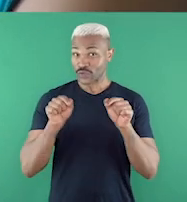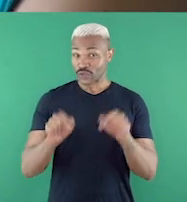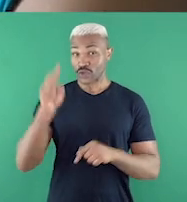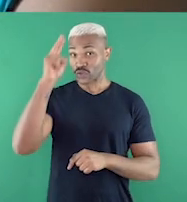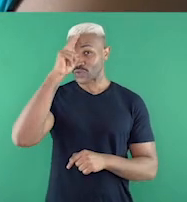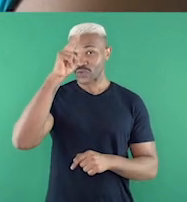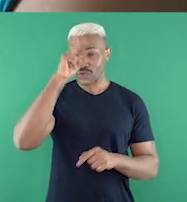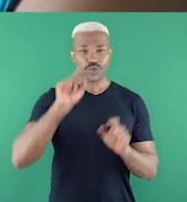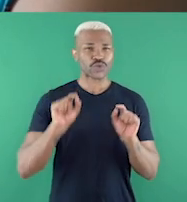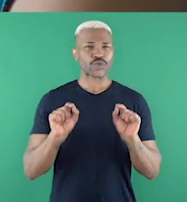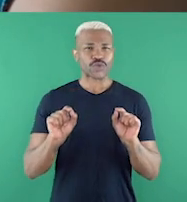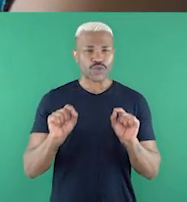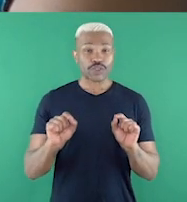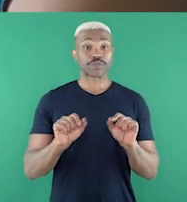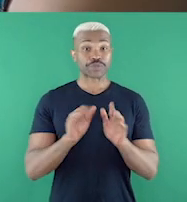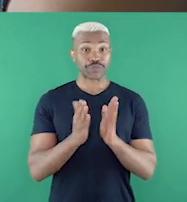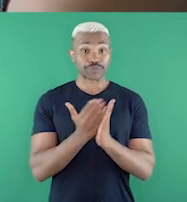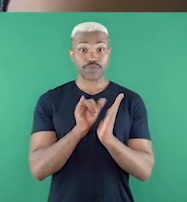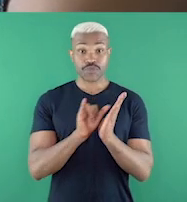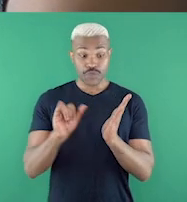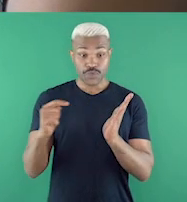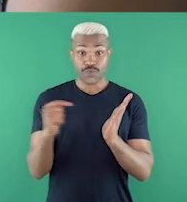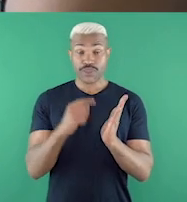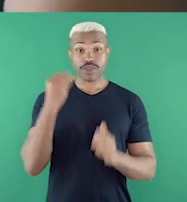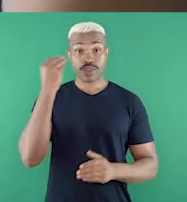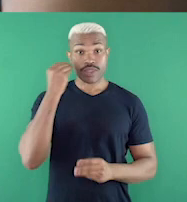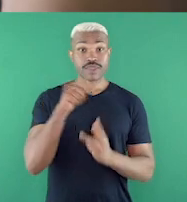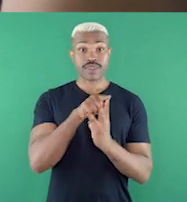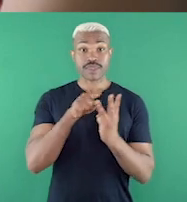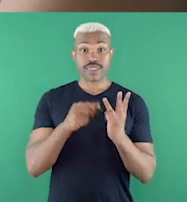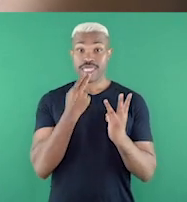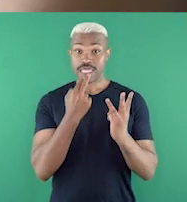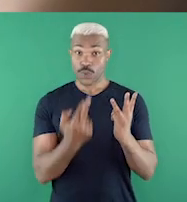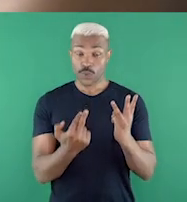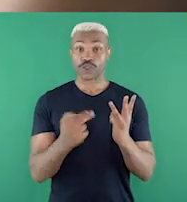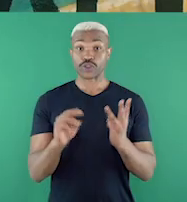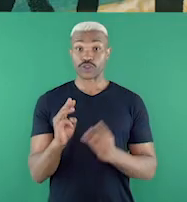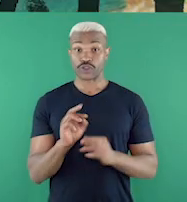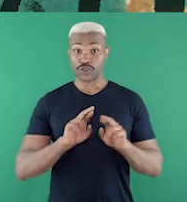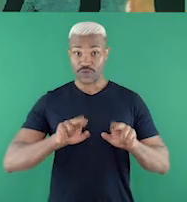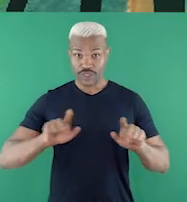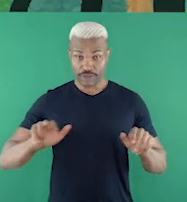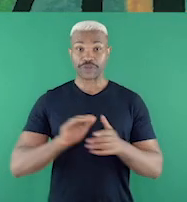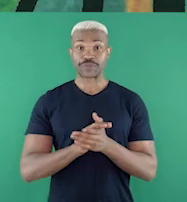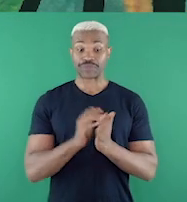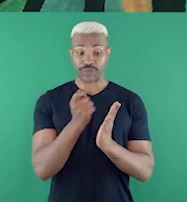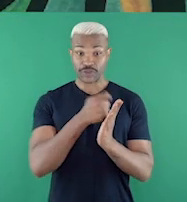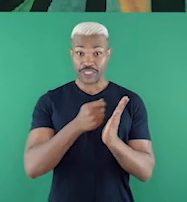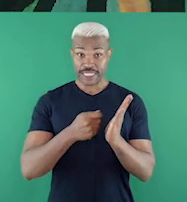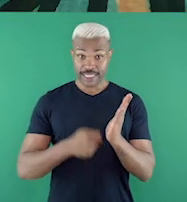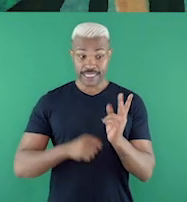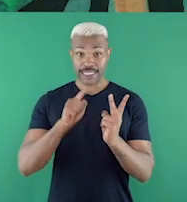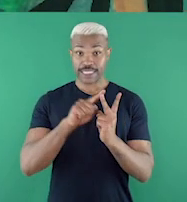história é uma publicação que é uma experimentação de três linguagens diferentes. Justamente a escrita,